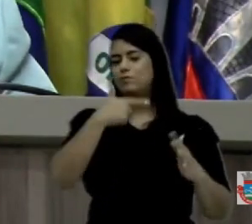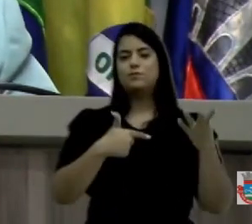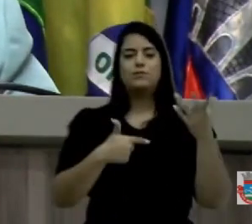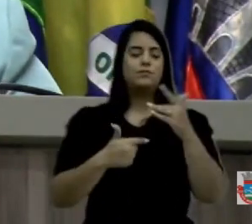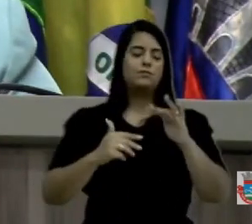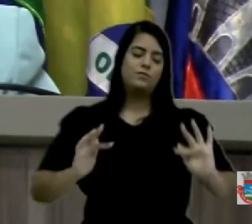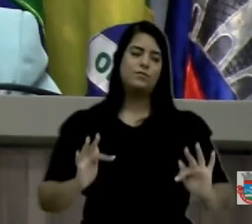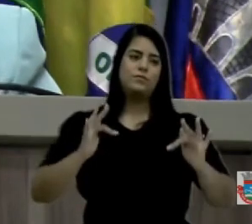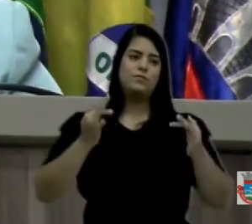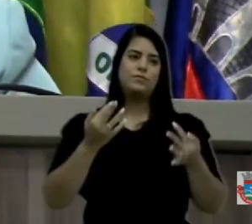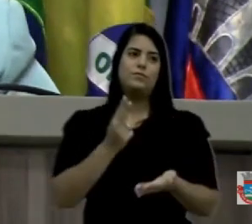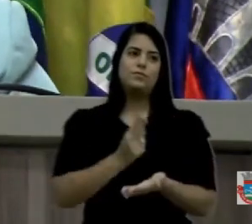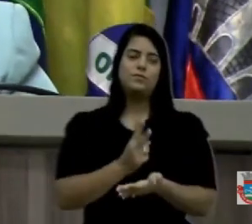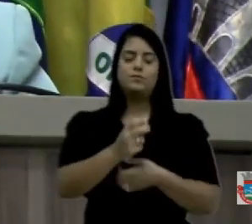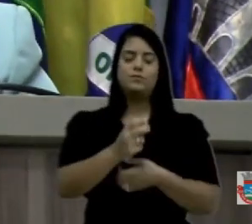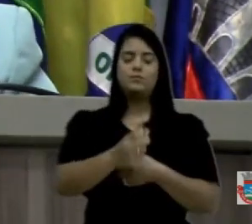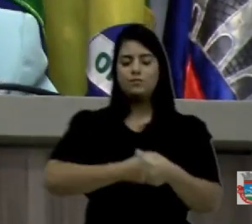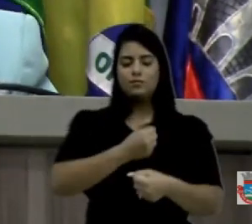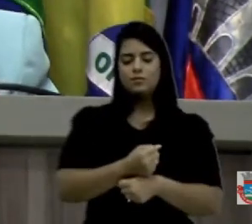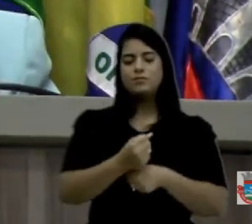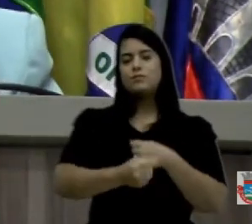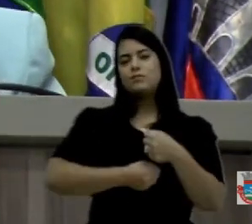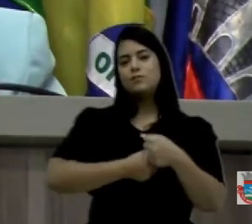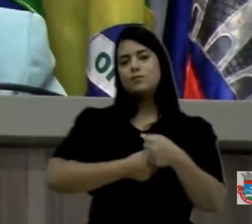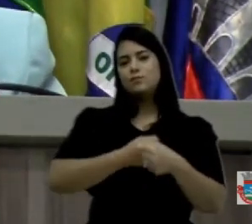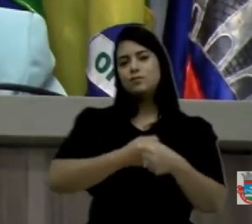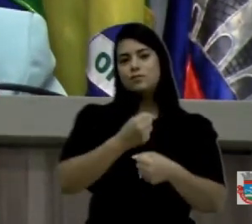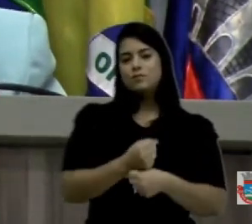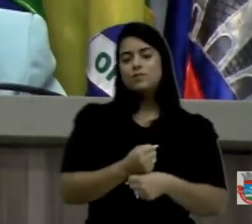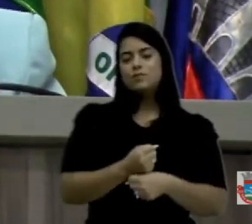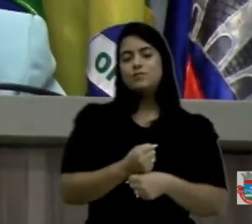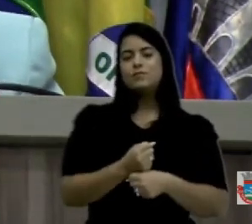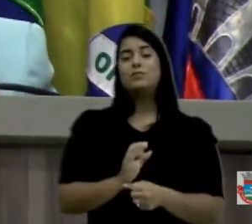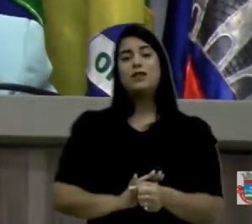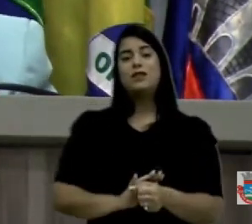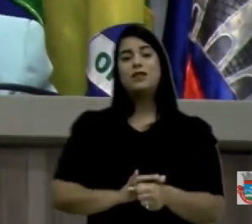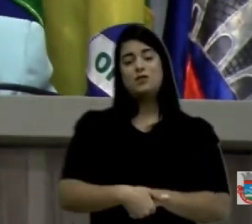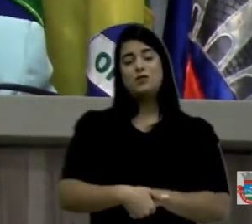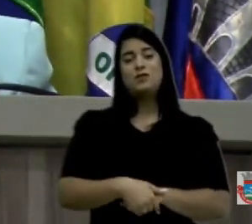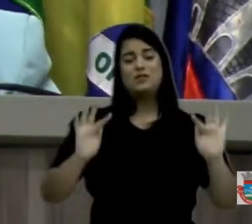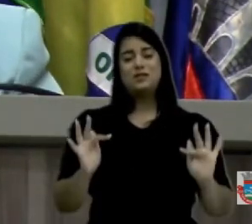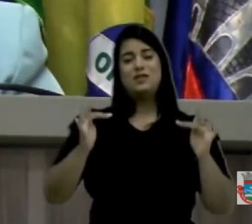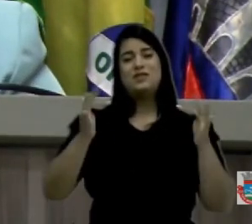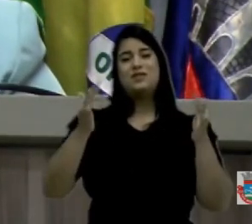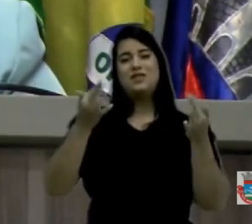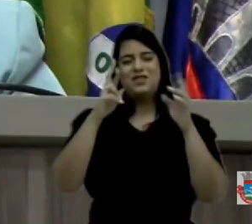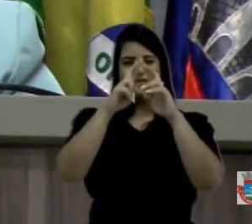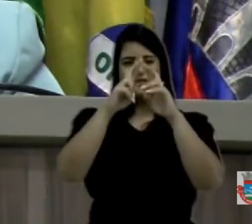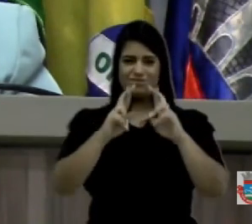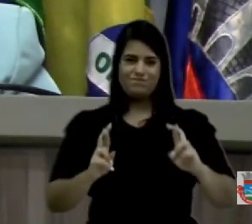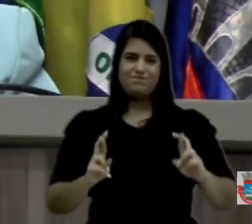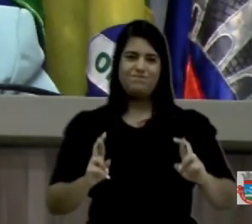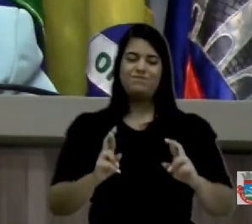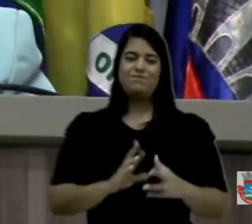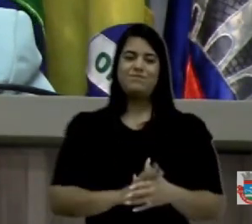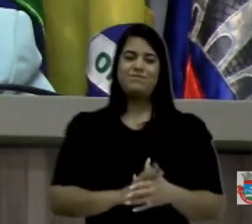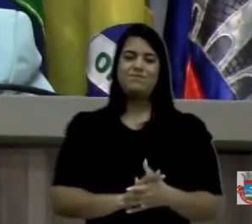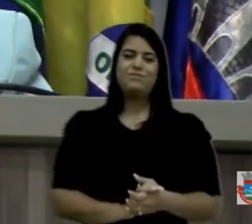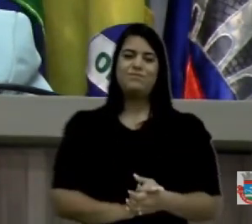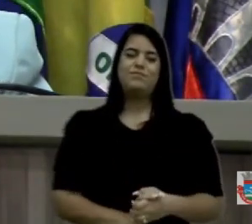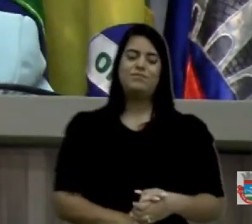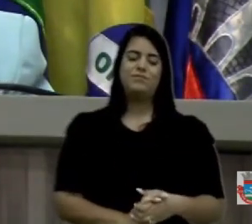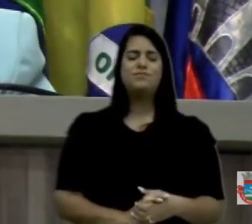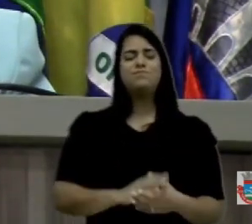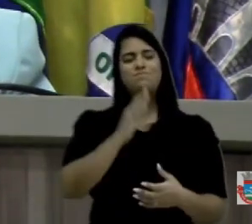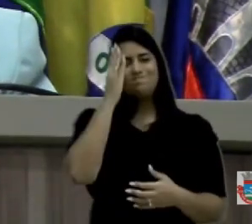cada ano e principalmente pela noite de louvor irmão aqui né porque a gente